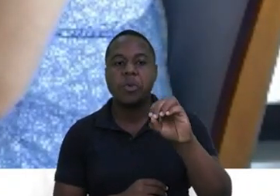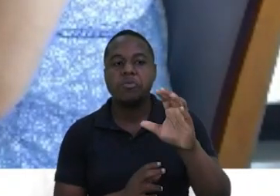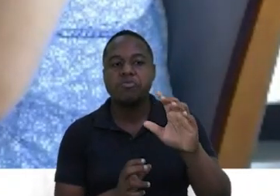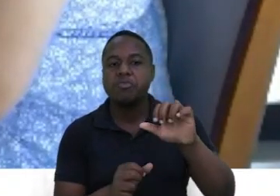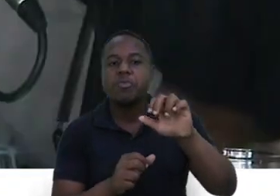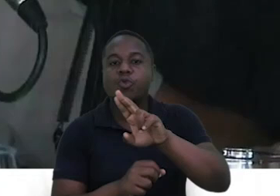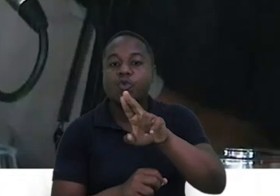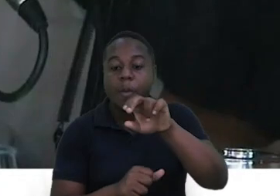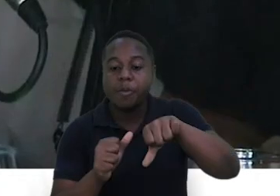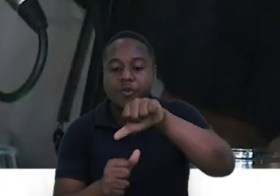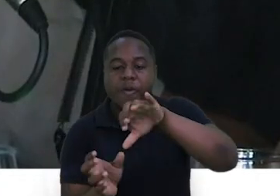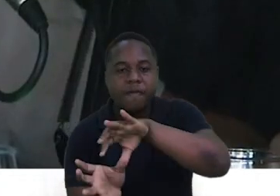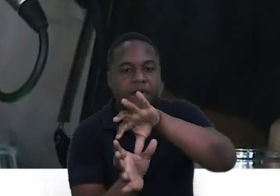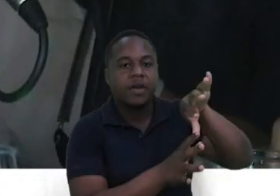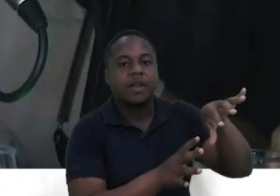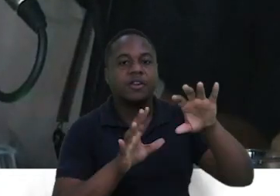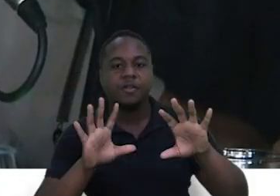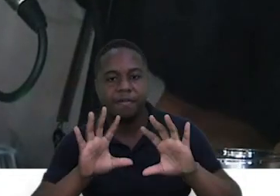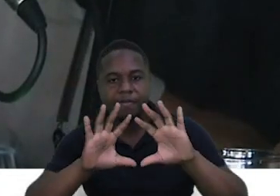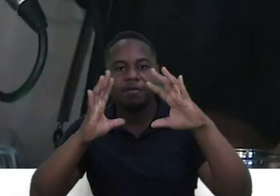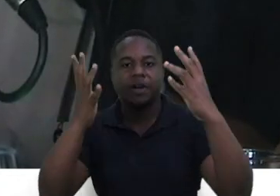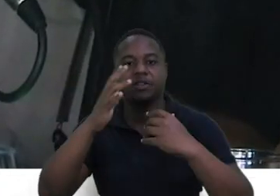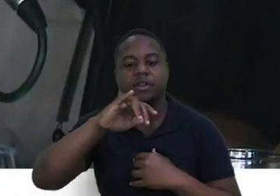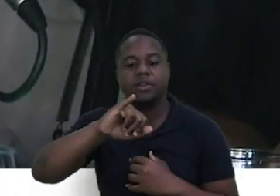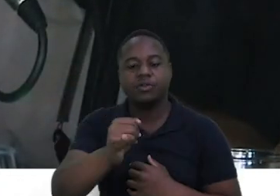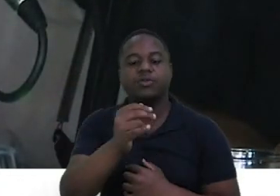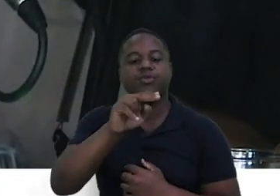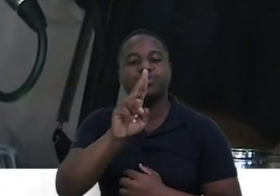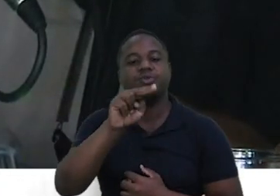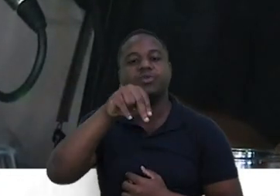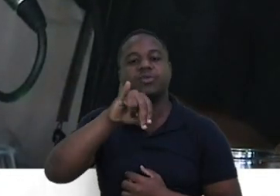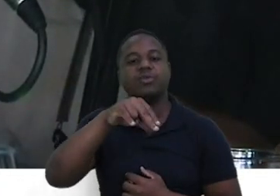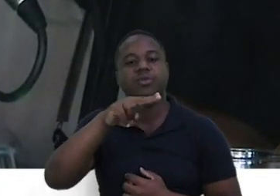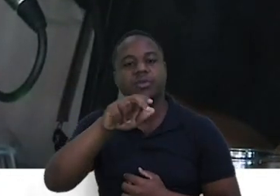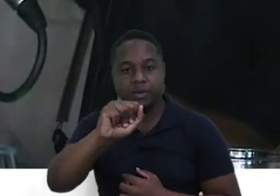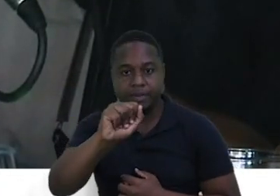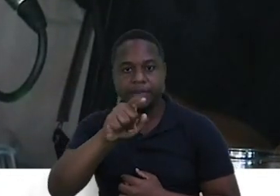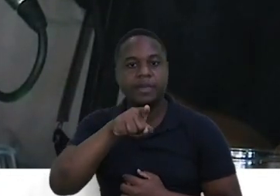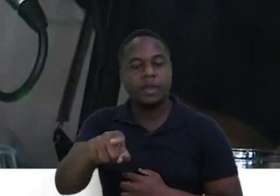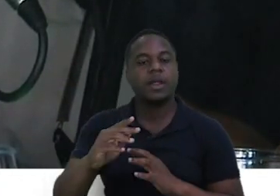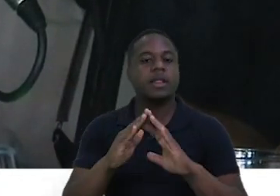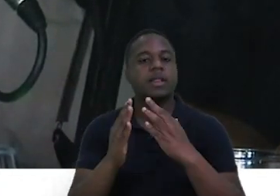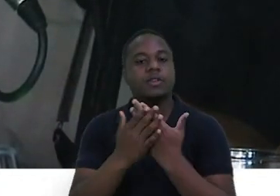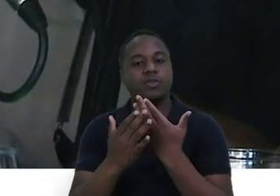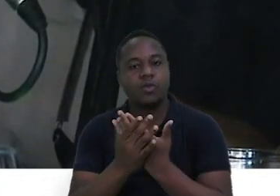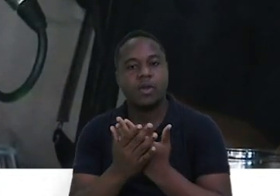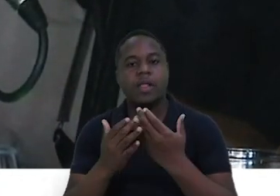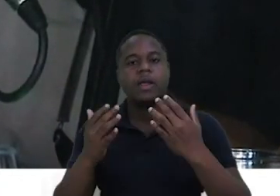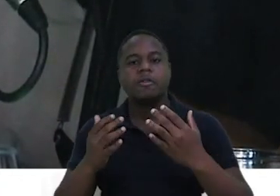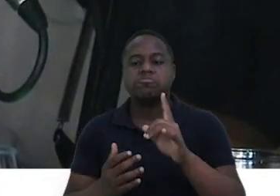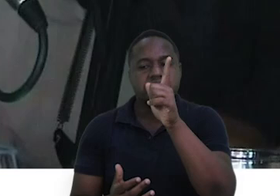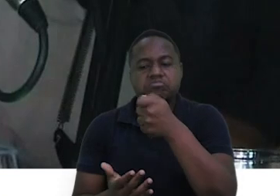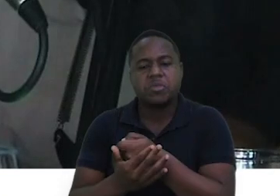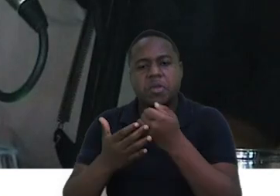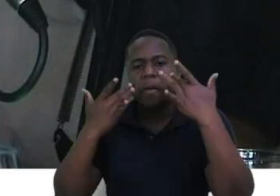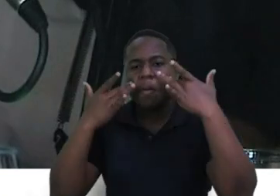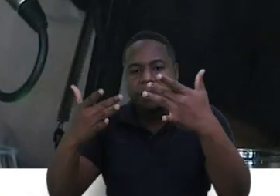festa junina de tal lugar. E aí, na festa junina da escola, decidiram que iam apresentar o forró, né, dançar o